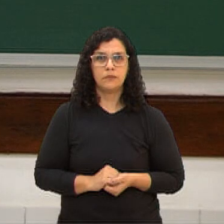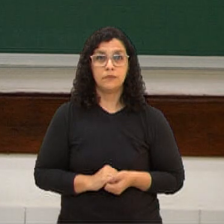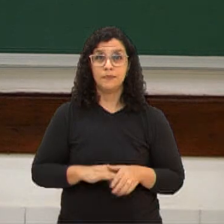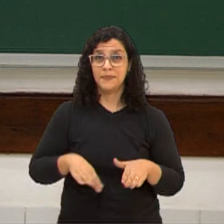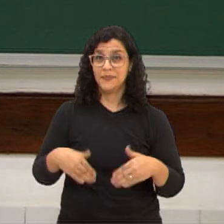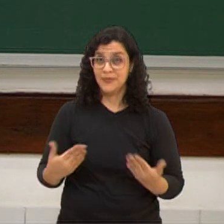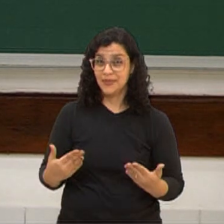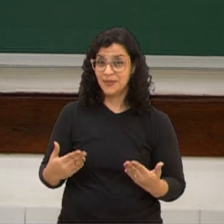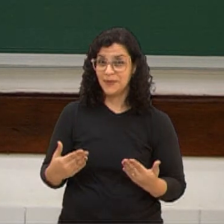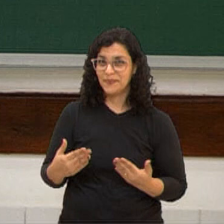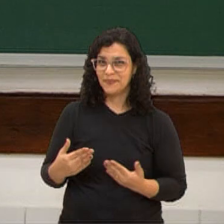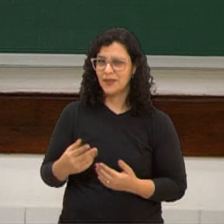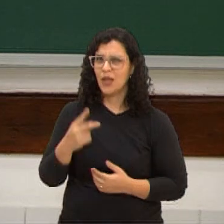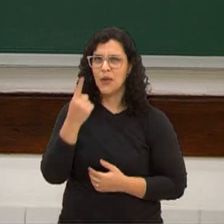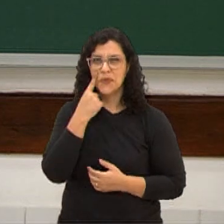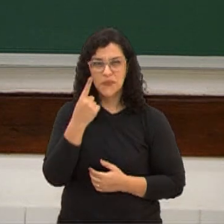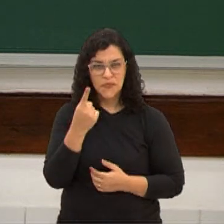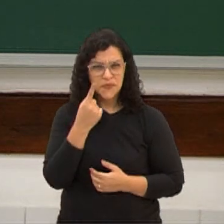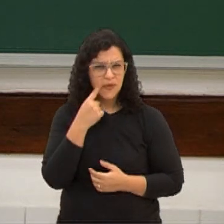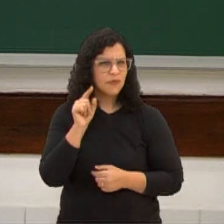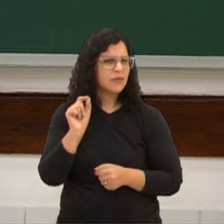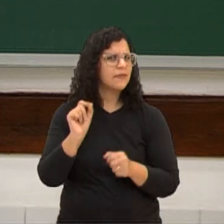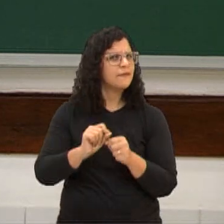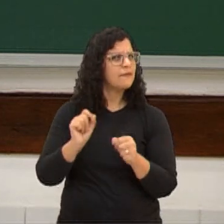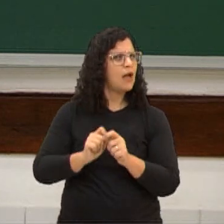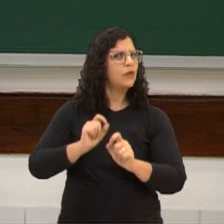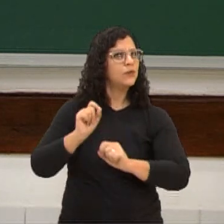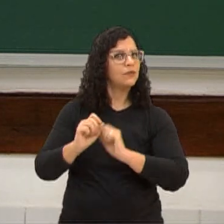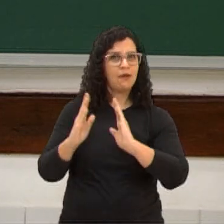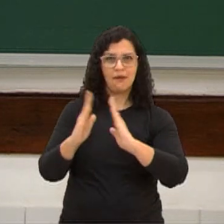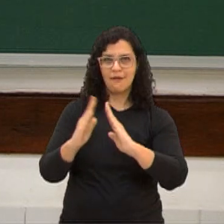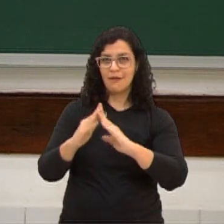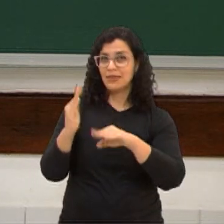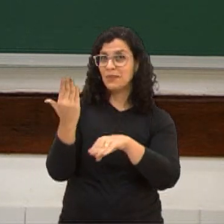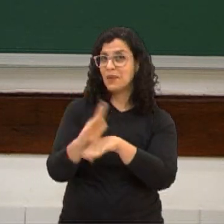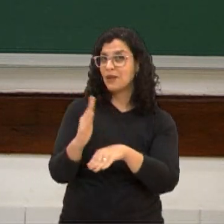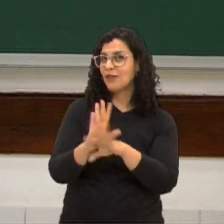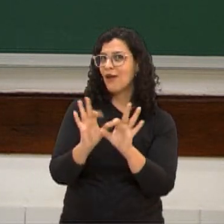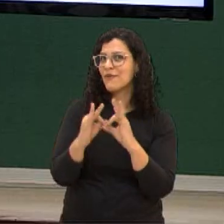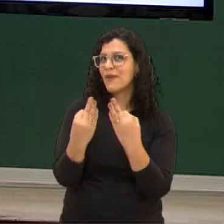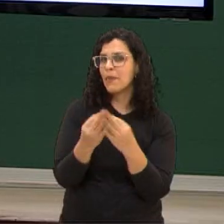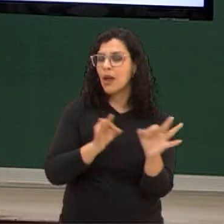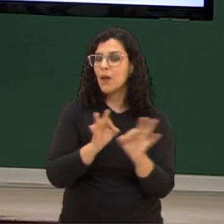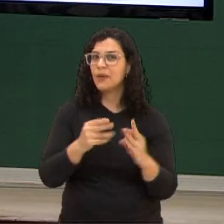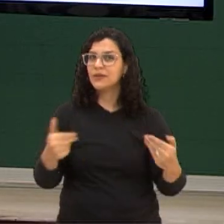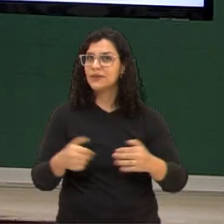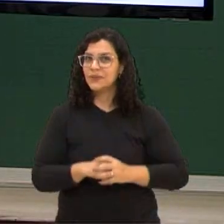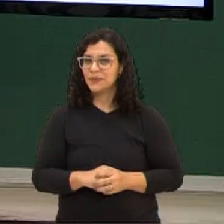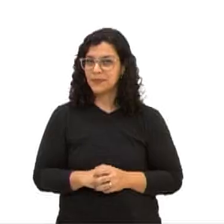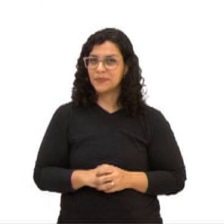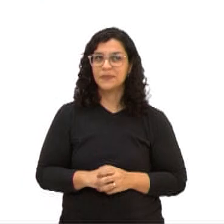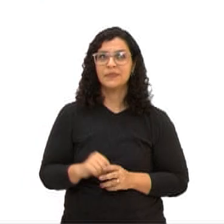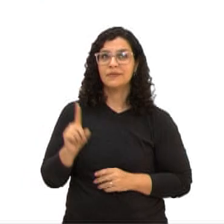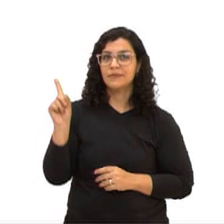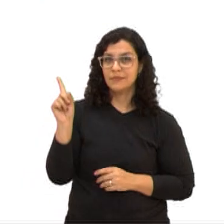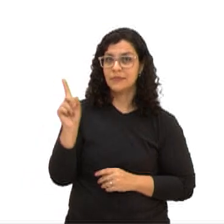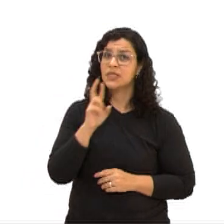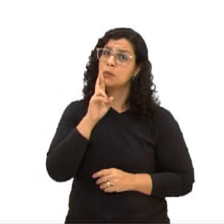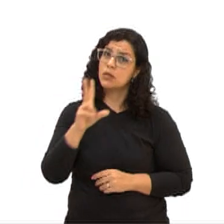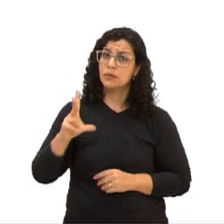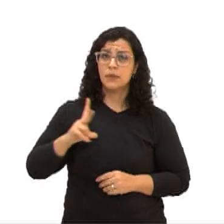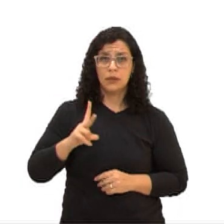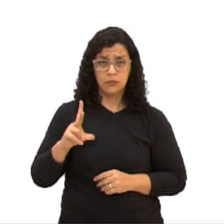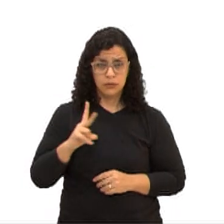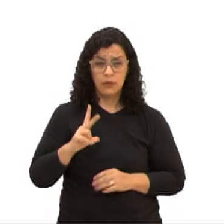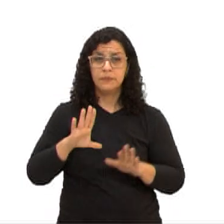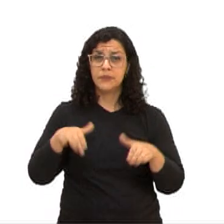E aí, galerinha? Agora eu quero ver, né? O que vocês fazem em casa, então, para ajudar nas tarefas diárias? É uma resposta